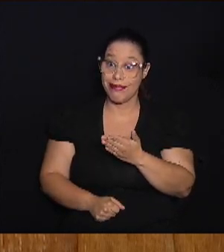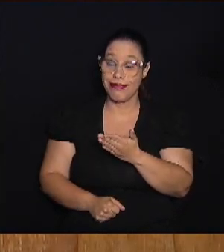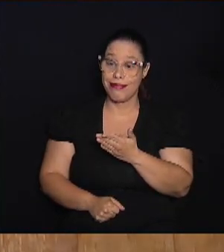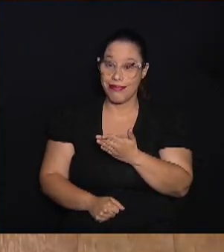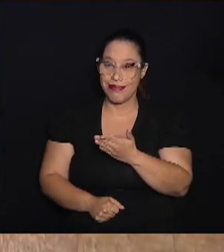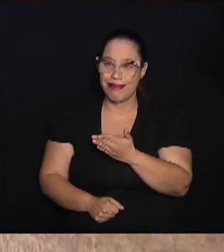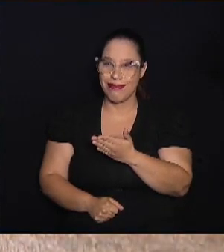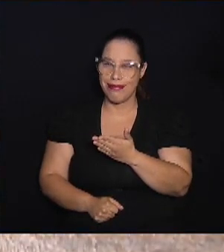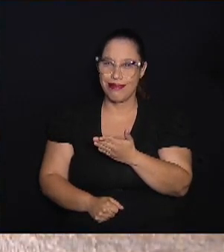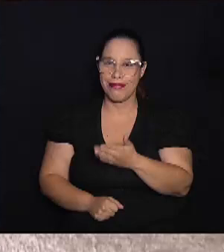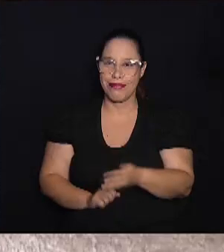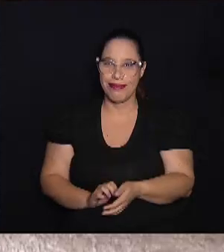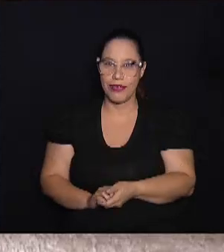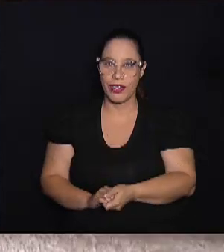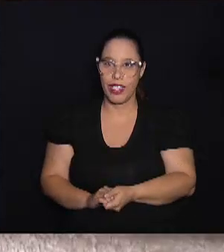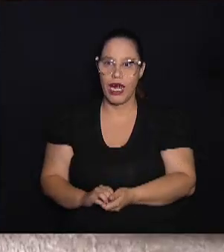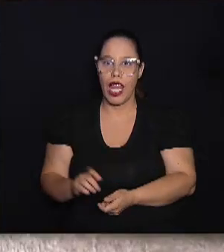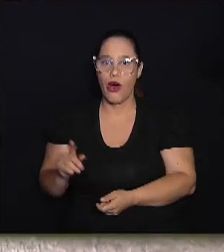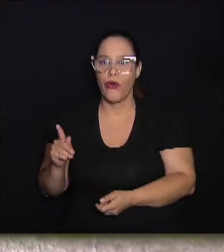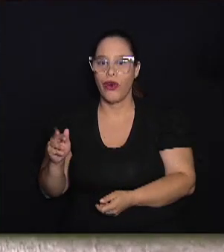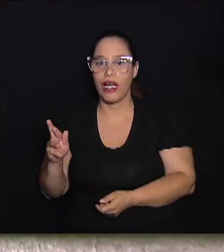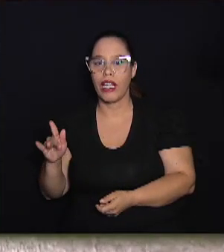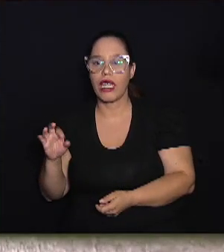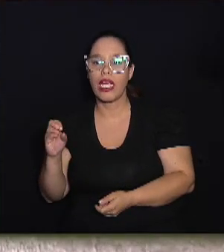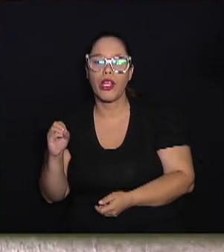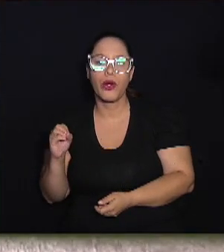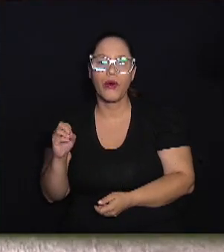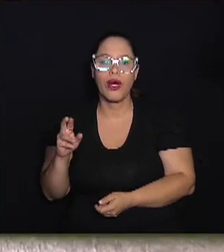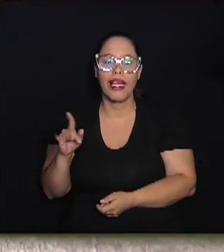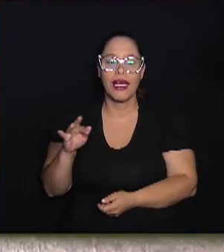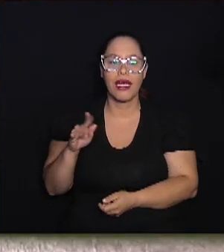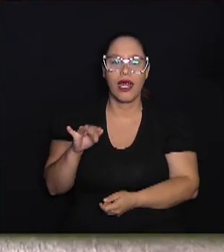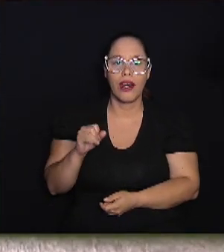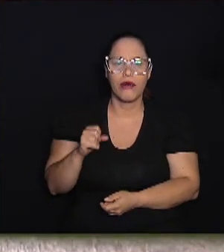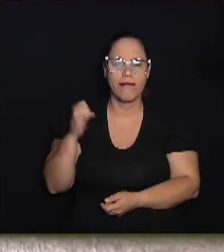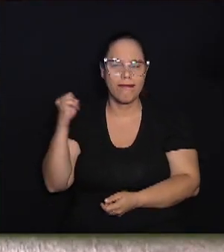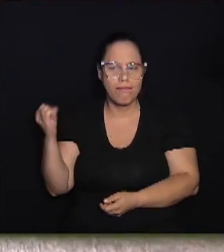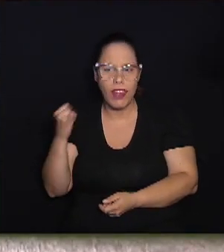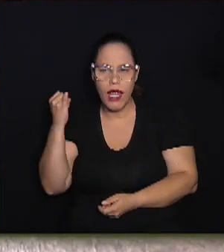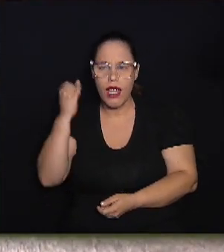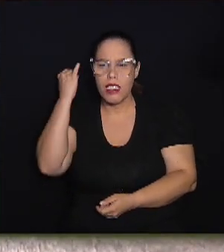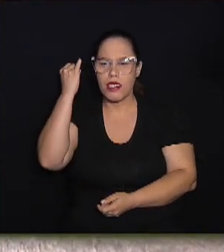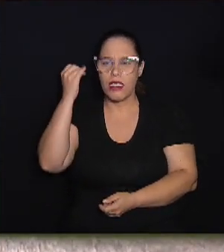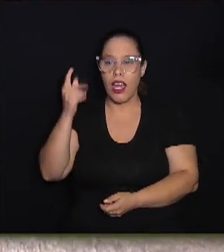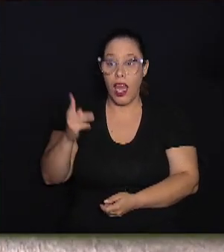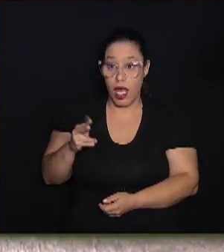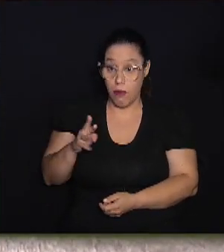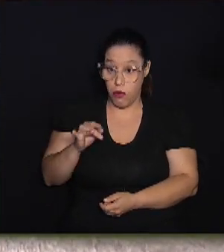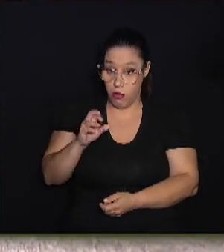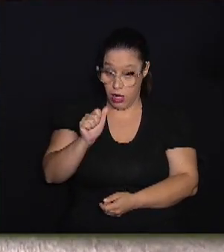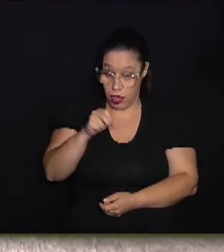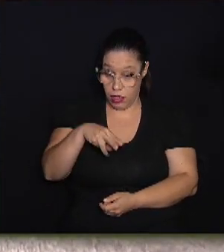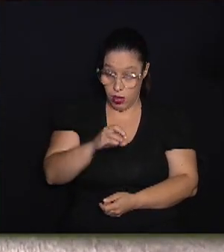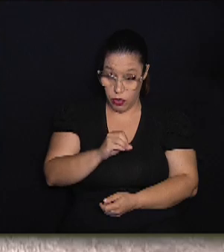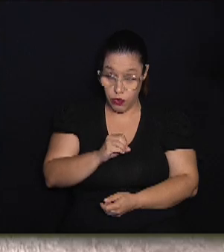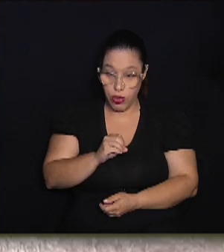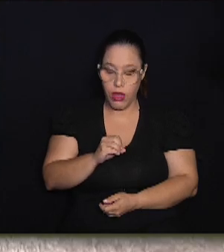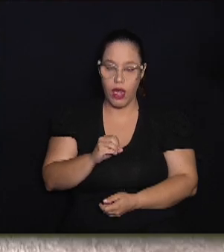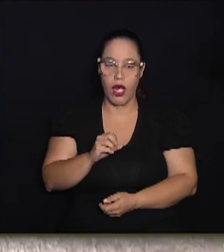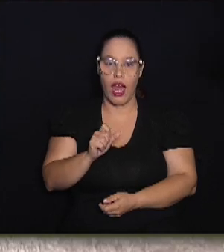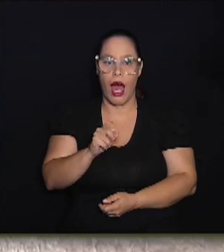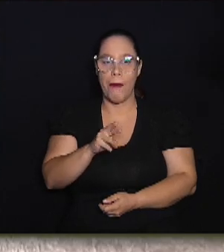de cartório. Francisco Glicério foi também um importante republicano e abolicionista e que